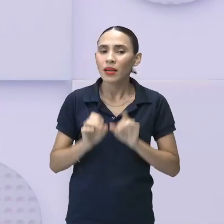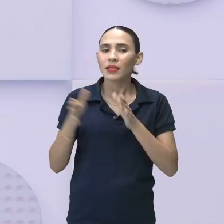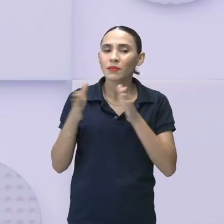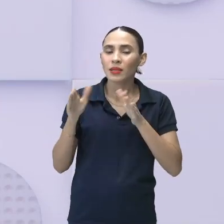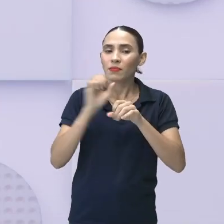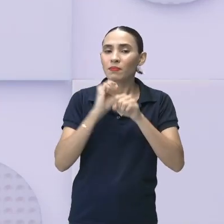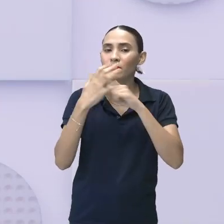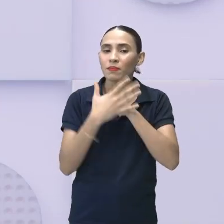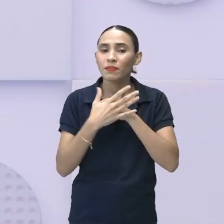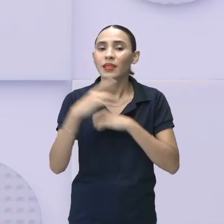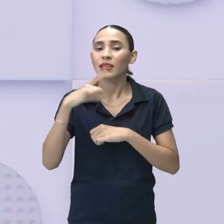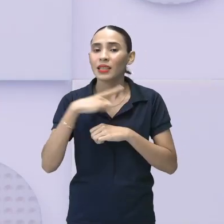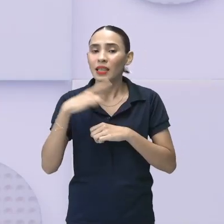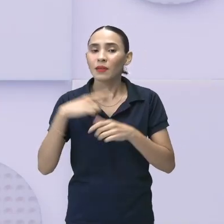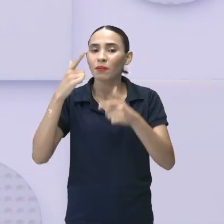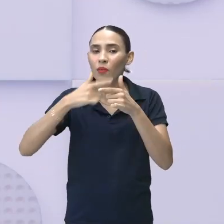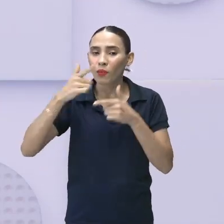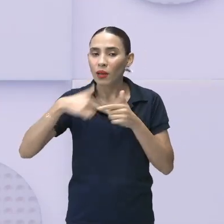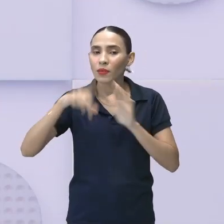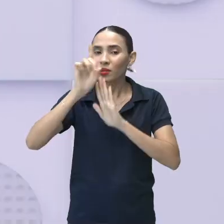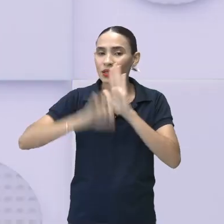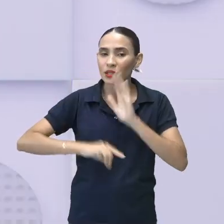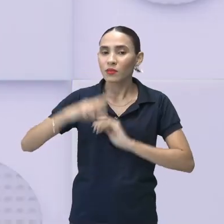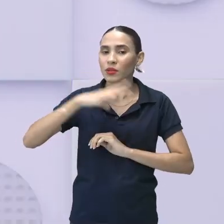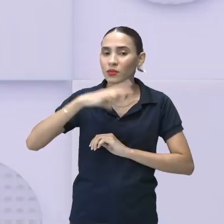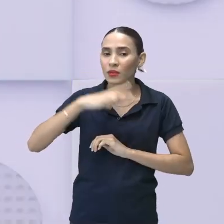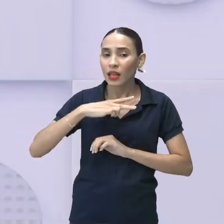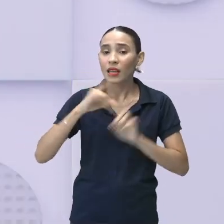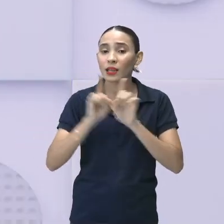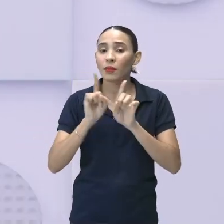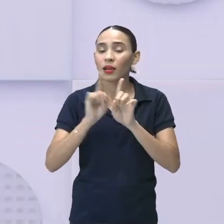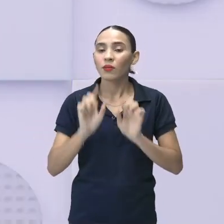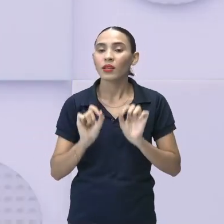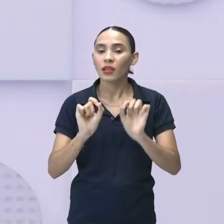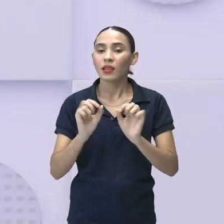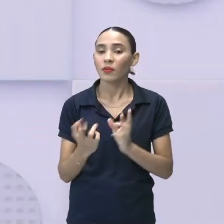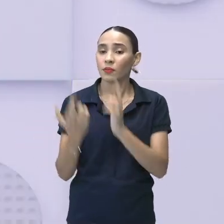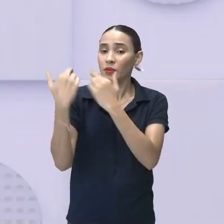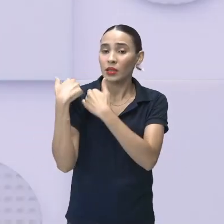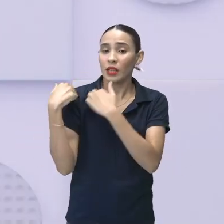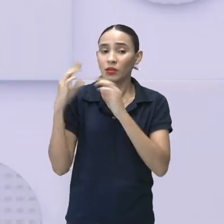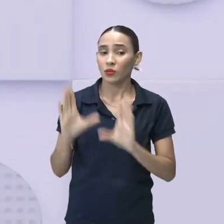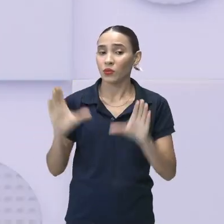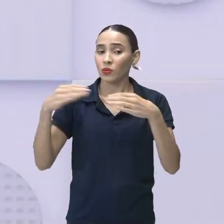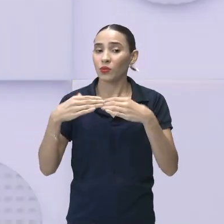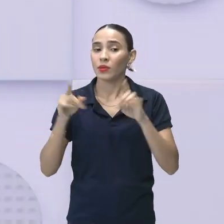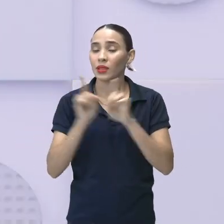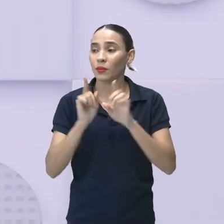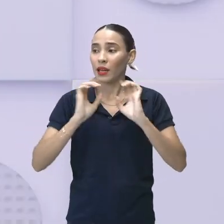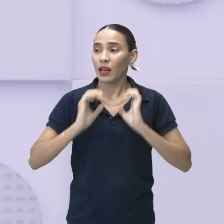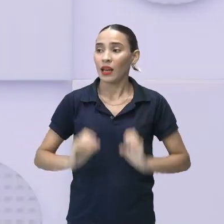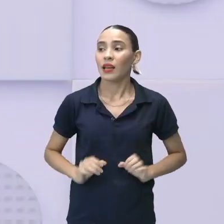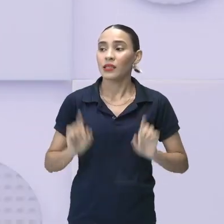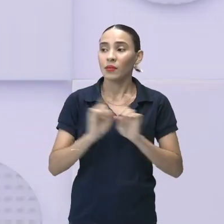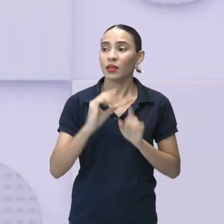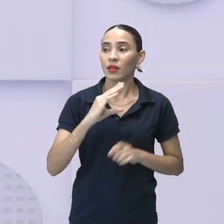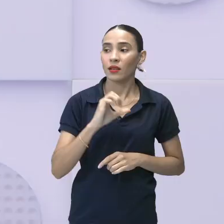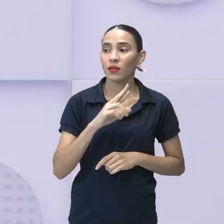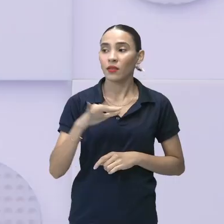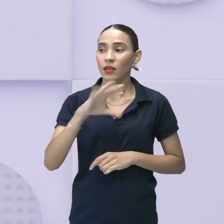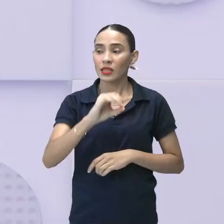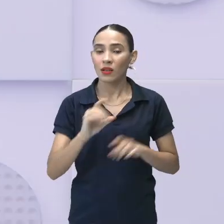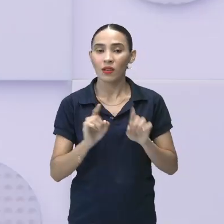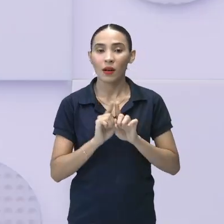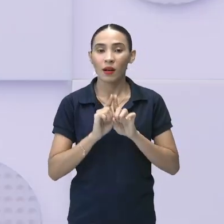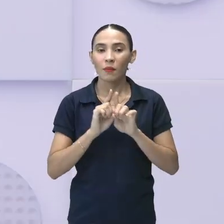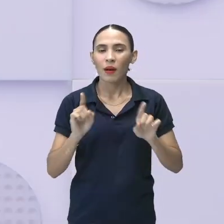a pandemia, nós tivemos muitas situações que as pessoas ficavam se questionando se podiam, em nome